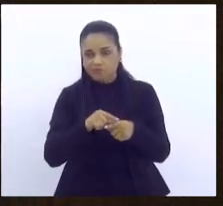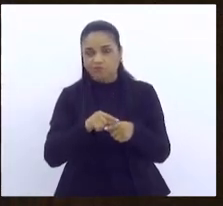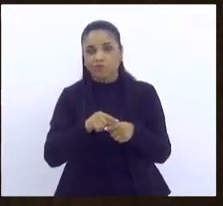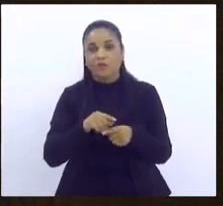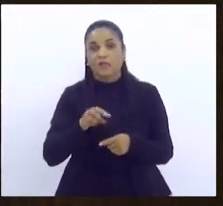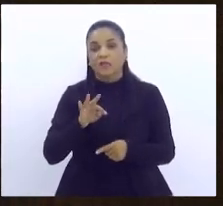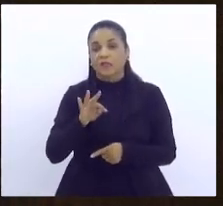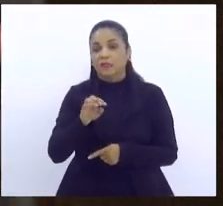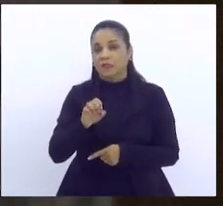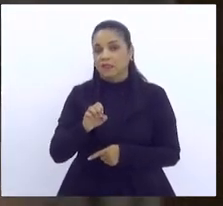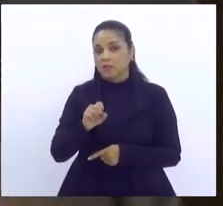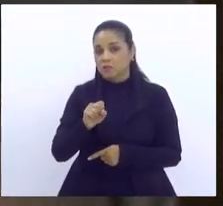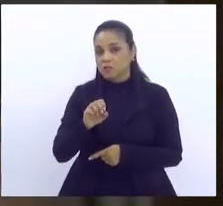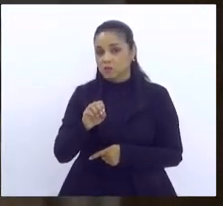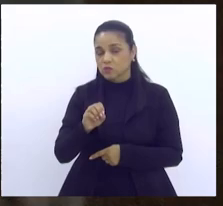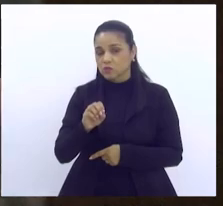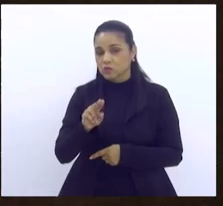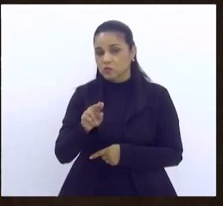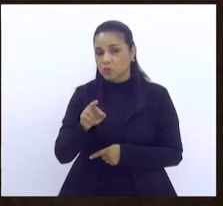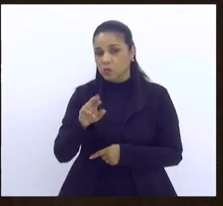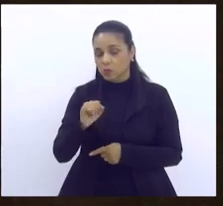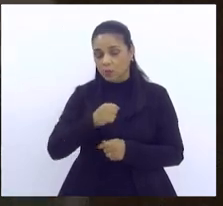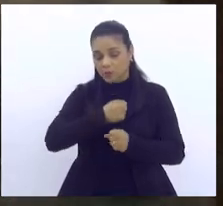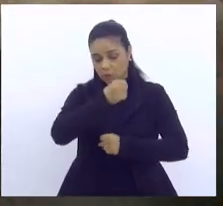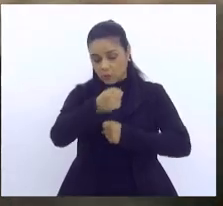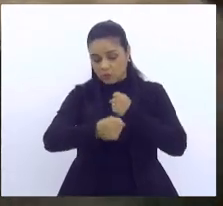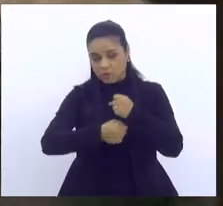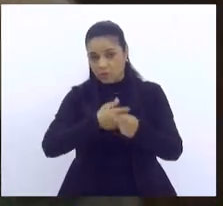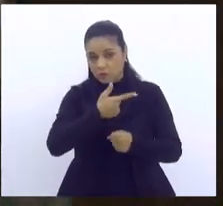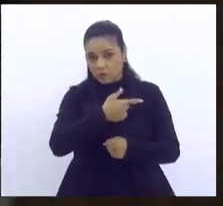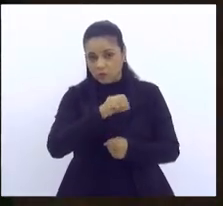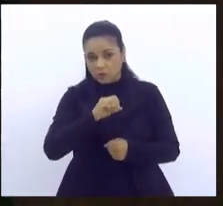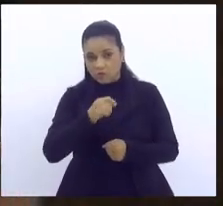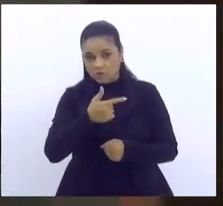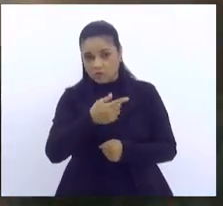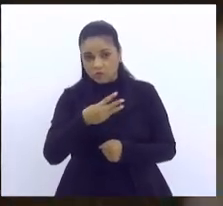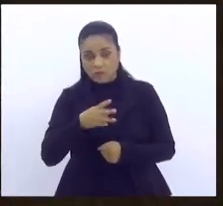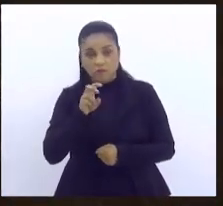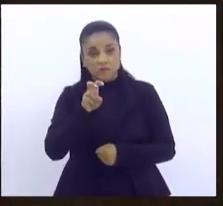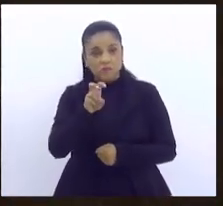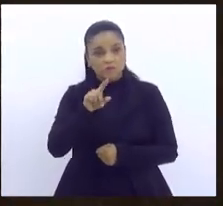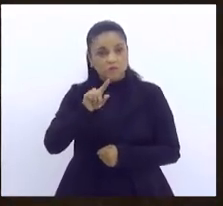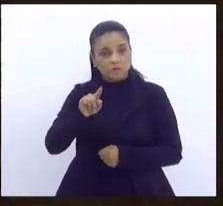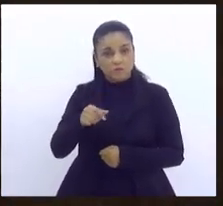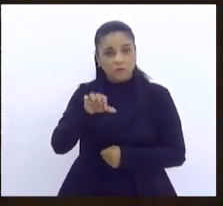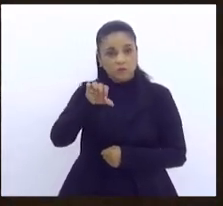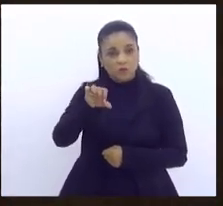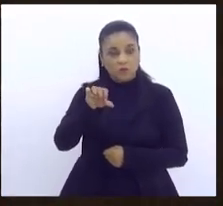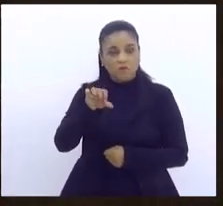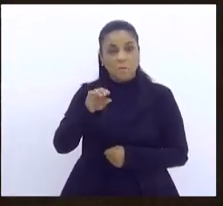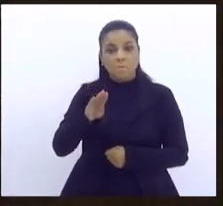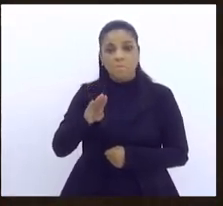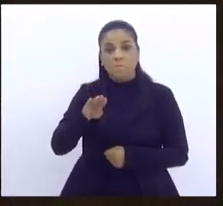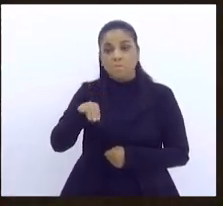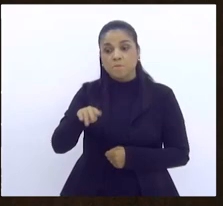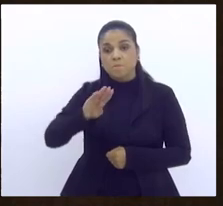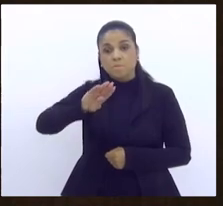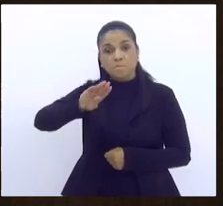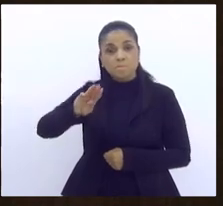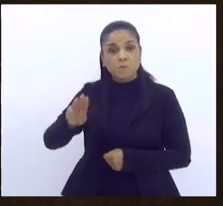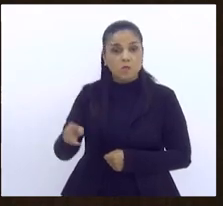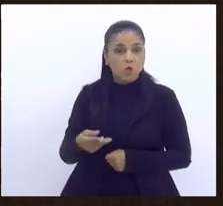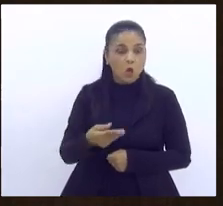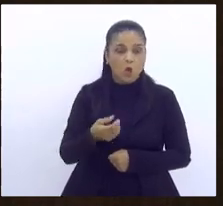Tesouro, previsto para 2024, está 5,9 bilhões de reais. Você vai pagar